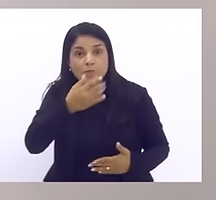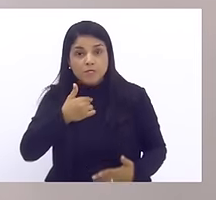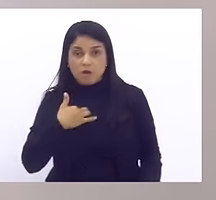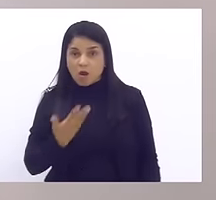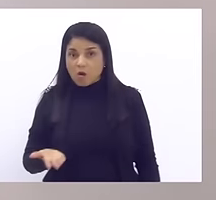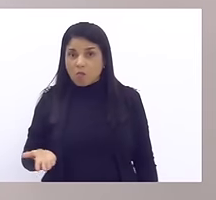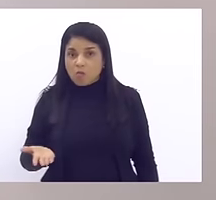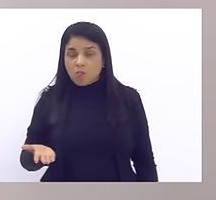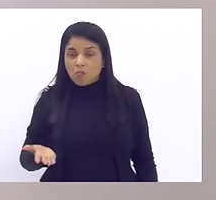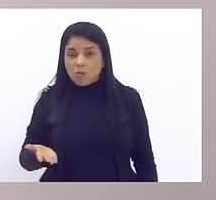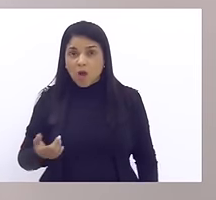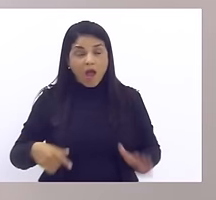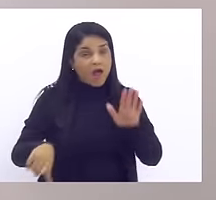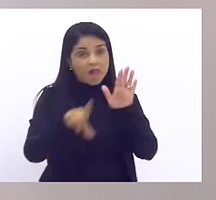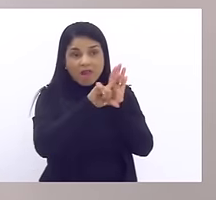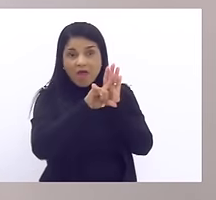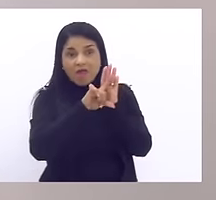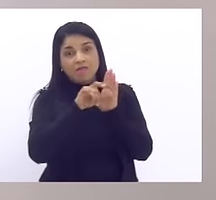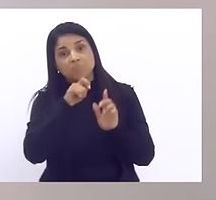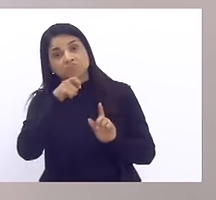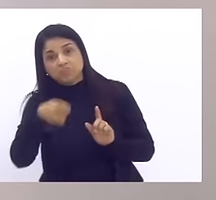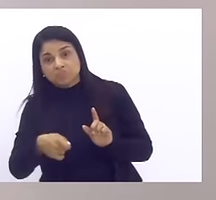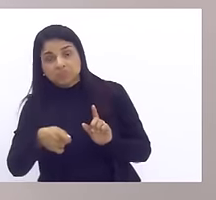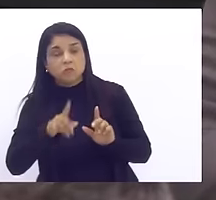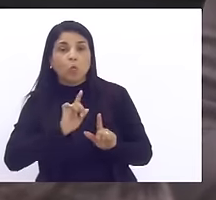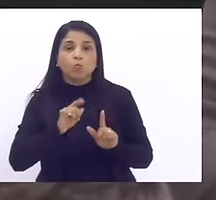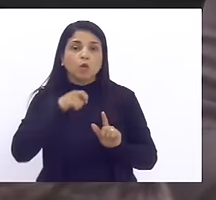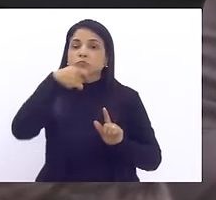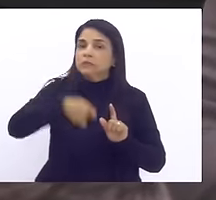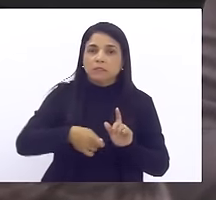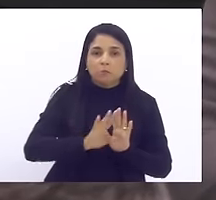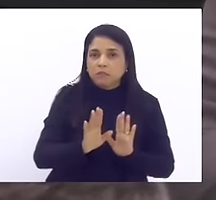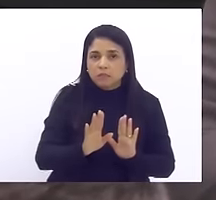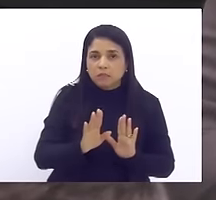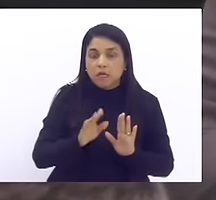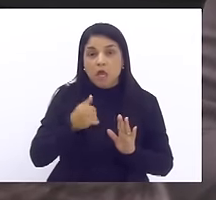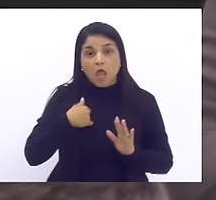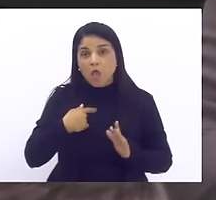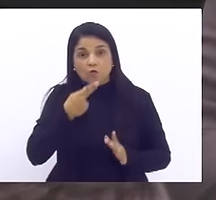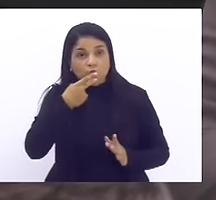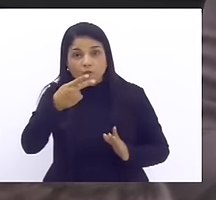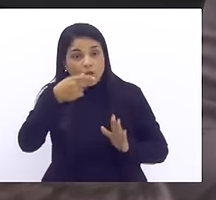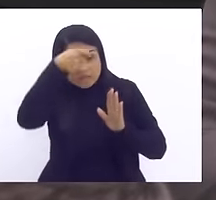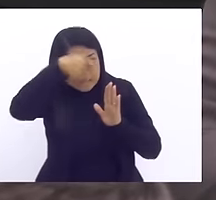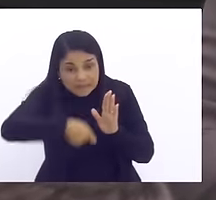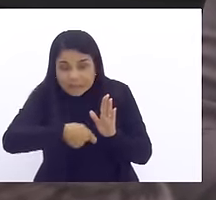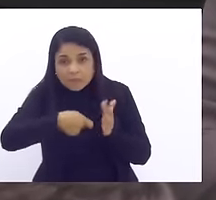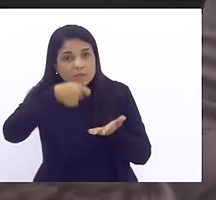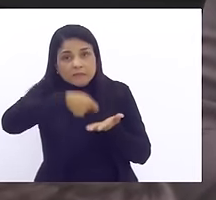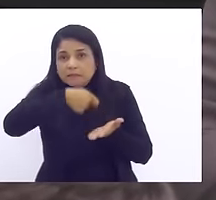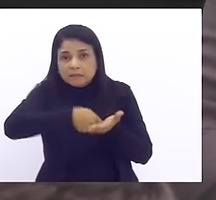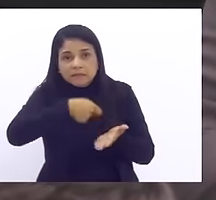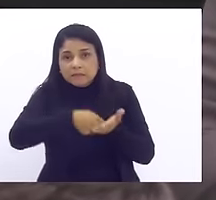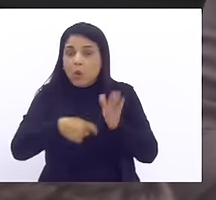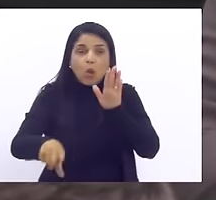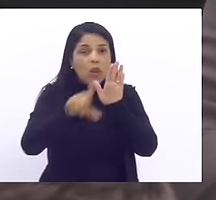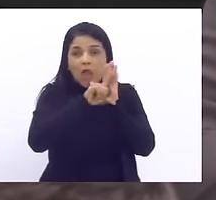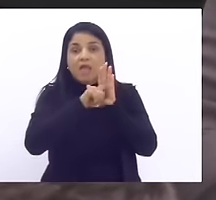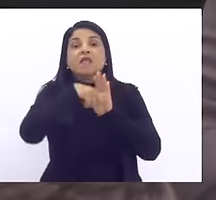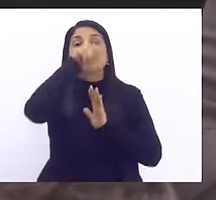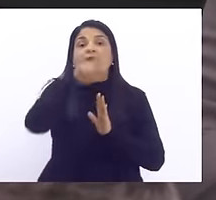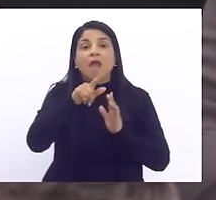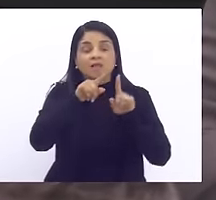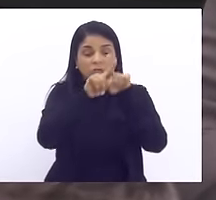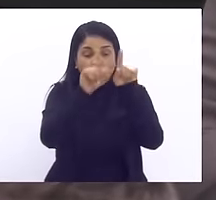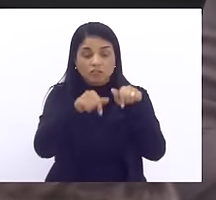mexendo Eu também não determina E aí eu me atrevo a dizer que não a minação rígida da lei que Estabeleça quem ama